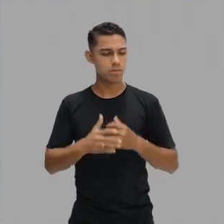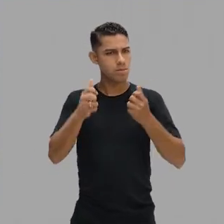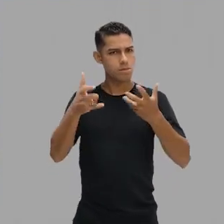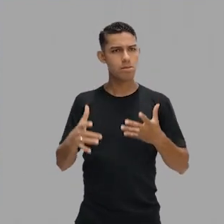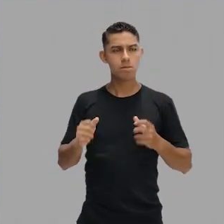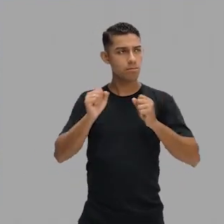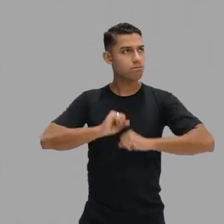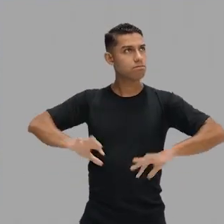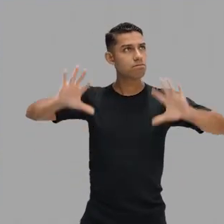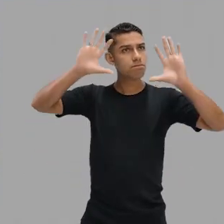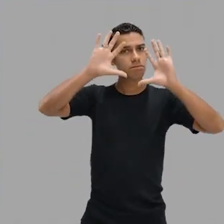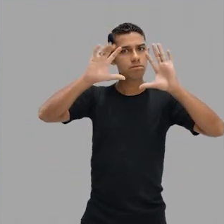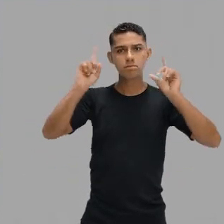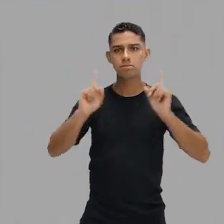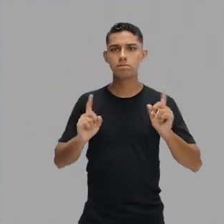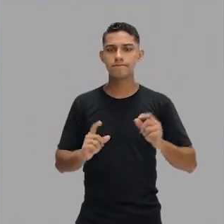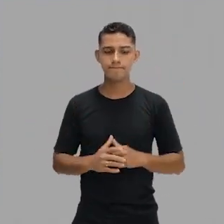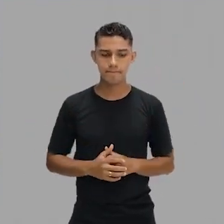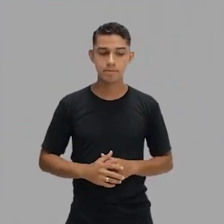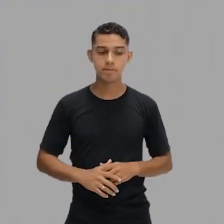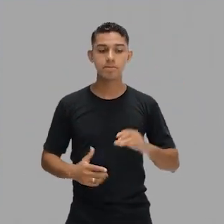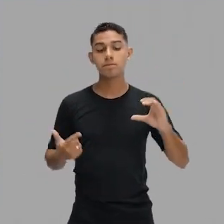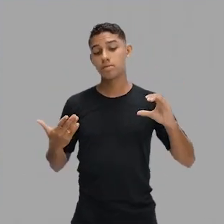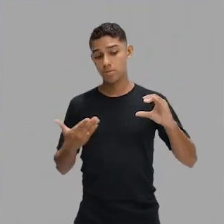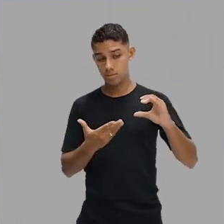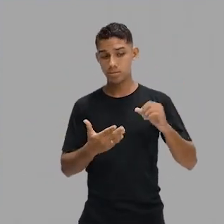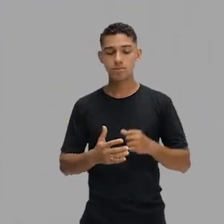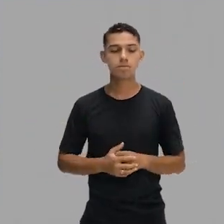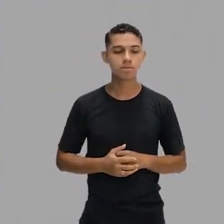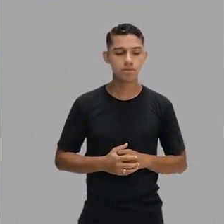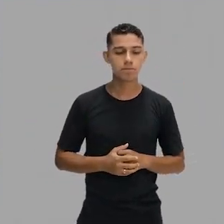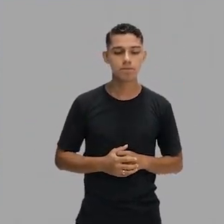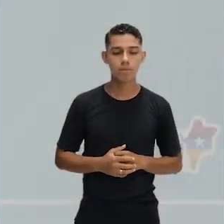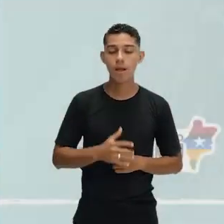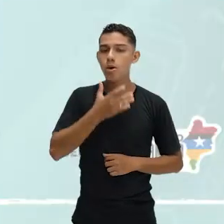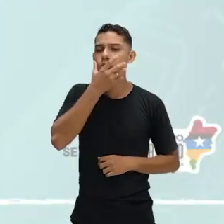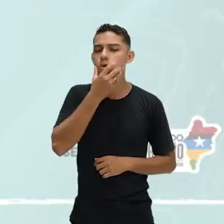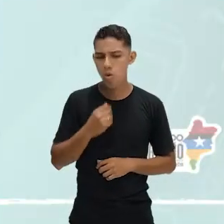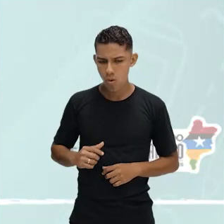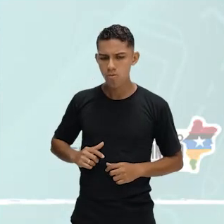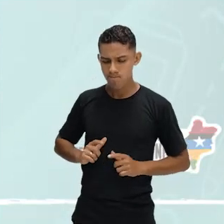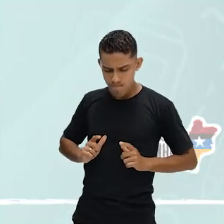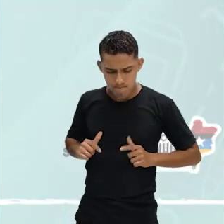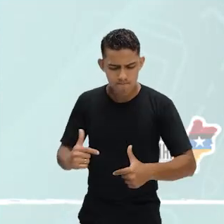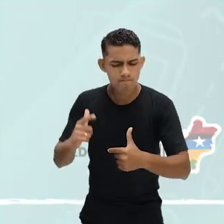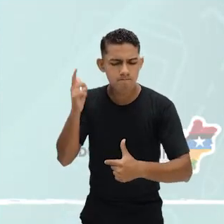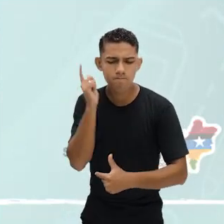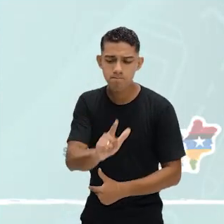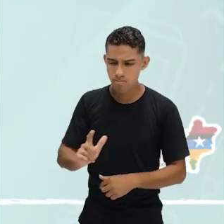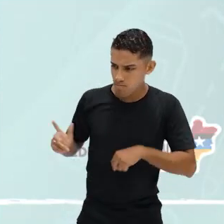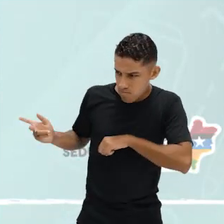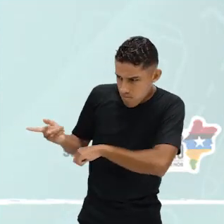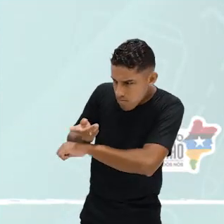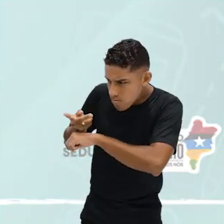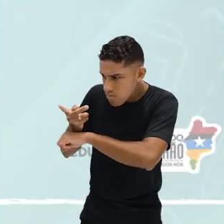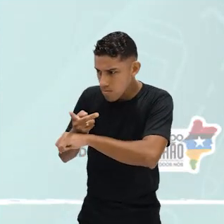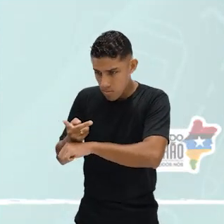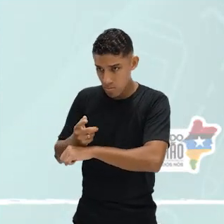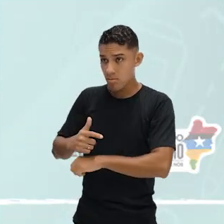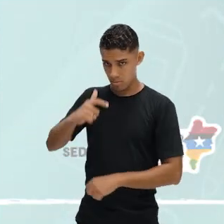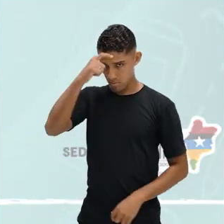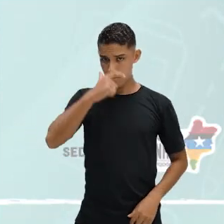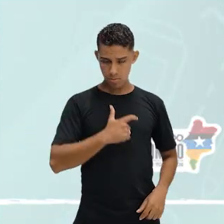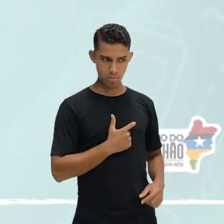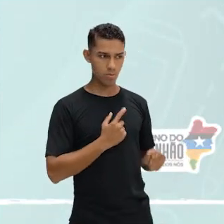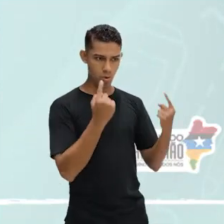clara, entendam assim. Na letra C, que o homem é capaz de agir como predador de sua própria